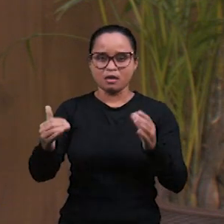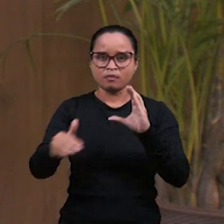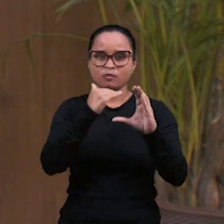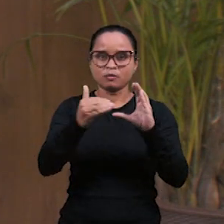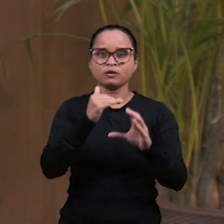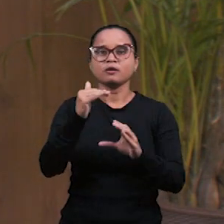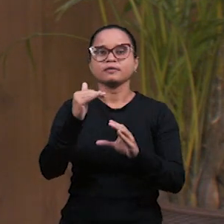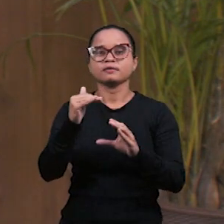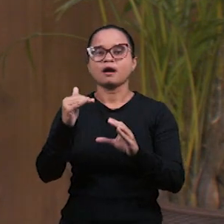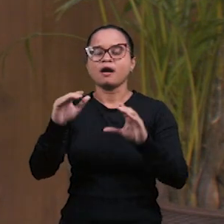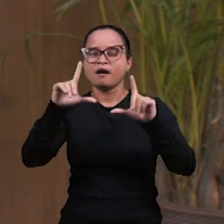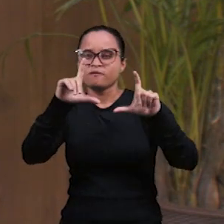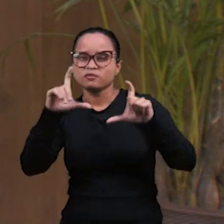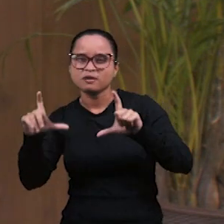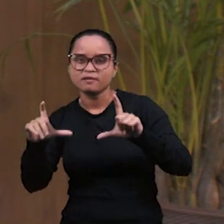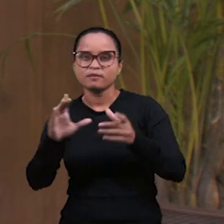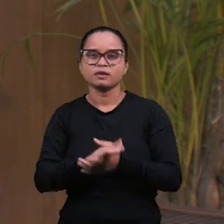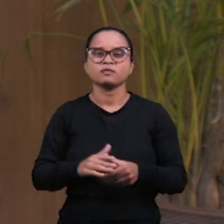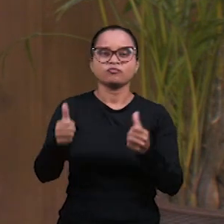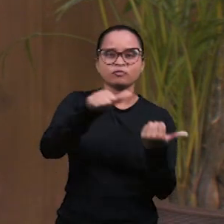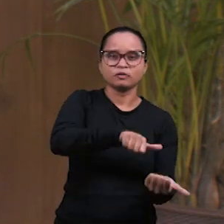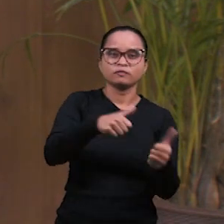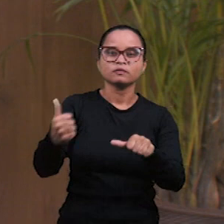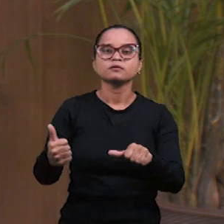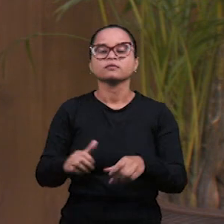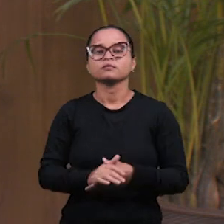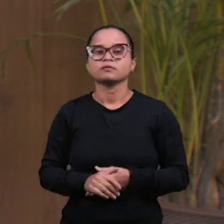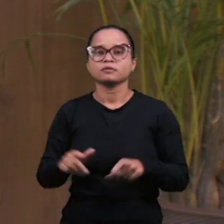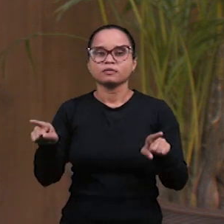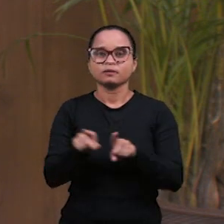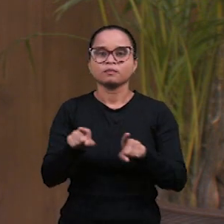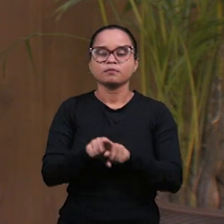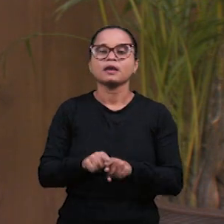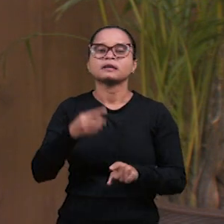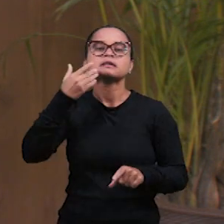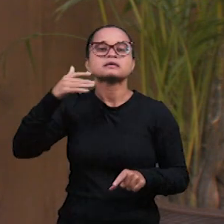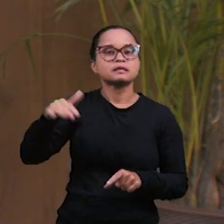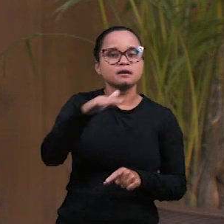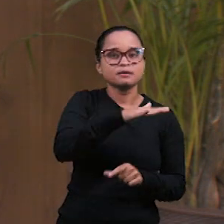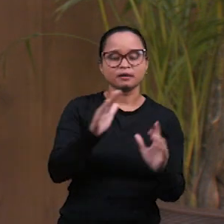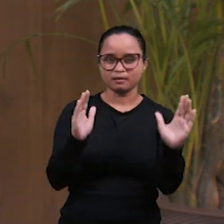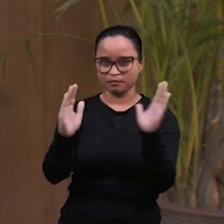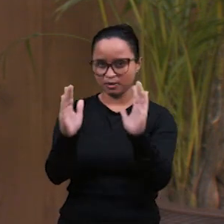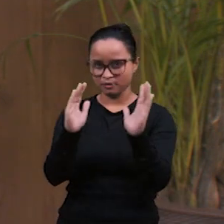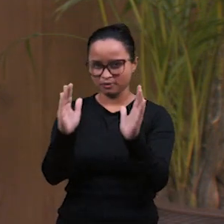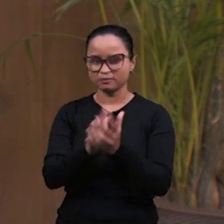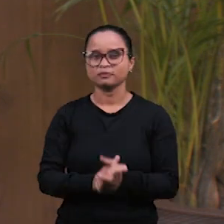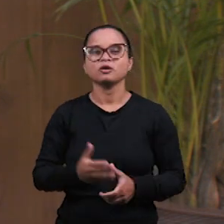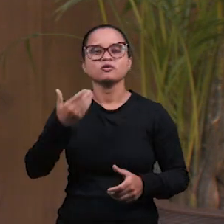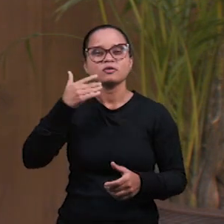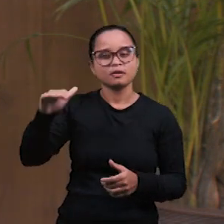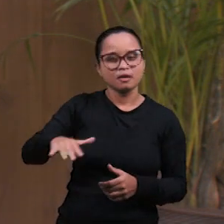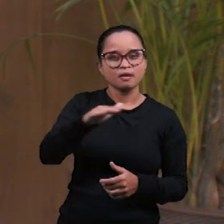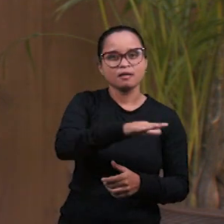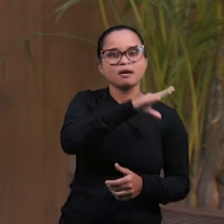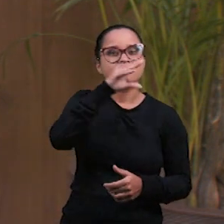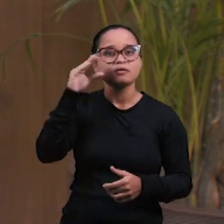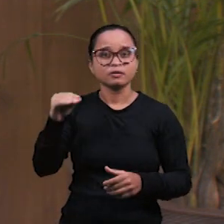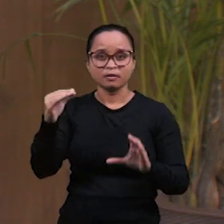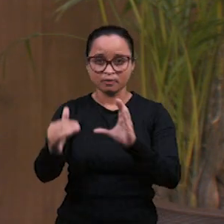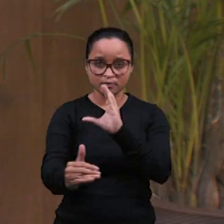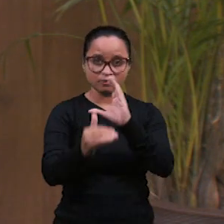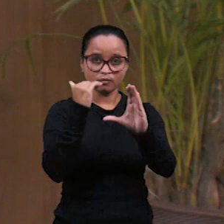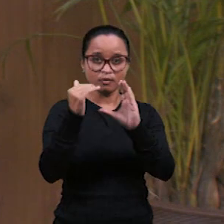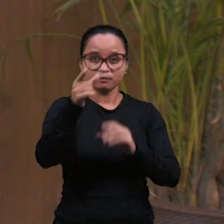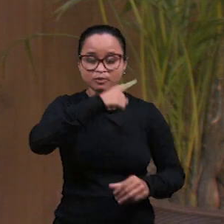batismos, trabalho de crianças na sua região, né? Aquele momento do seminário de crianças, intermediários e adolescentes. Você mandou para